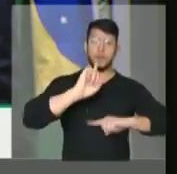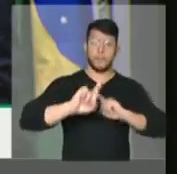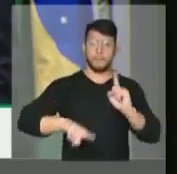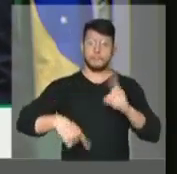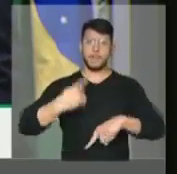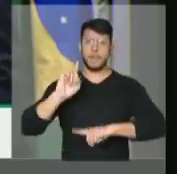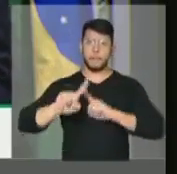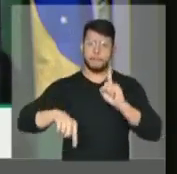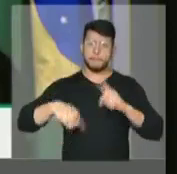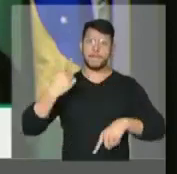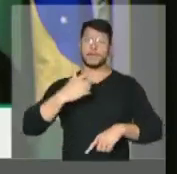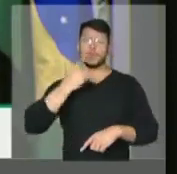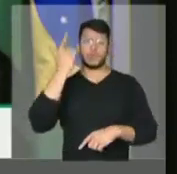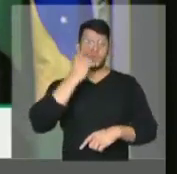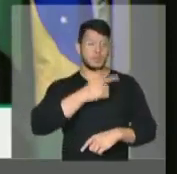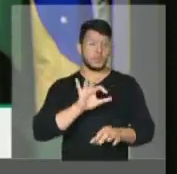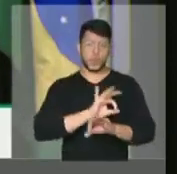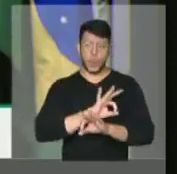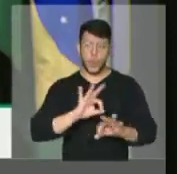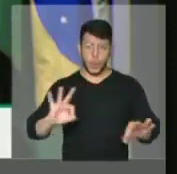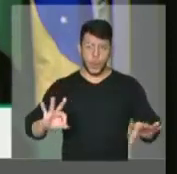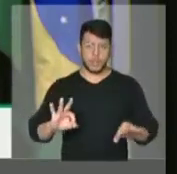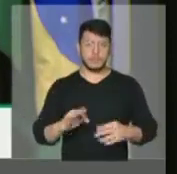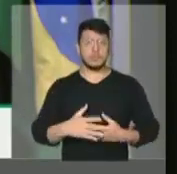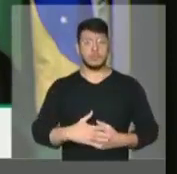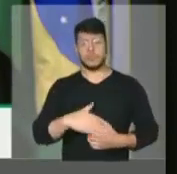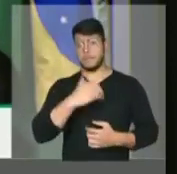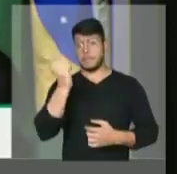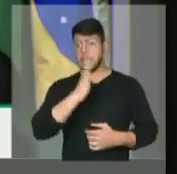foi de enormes avanços ao